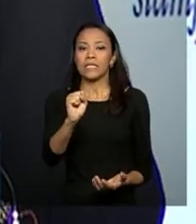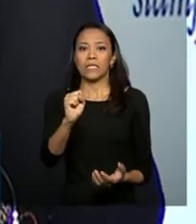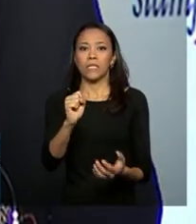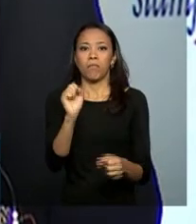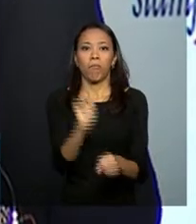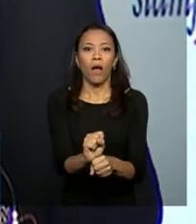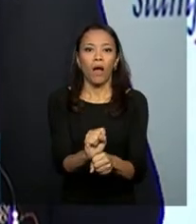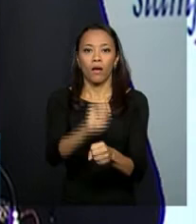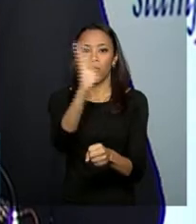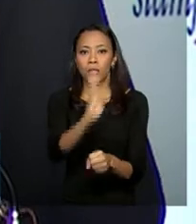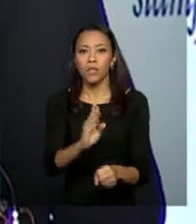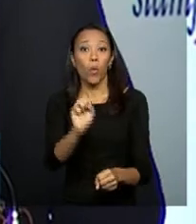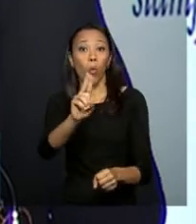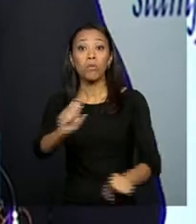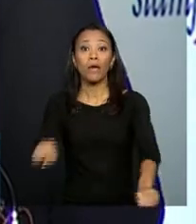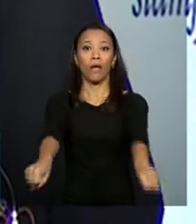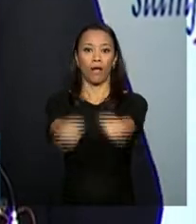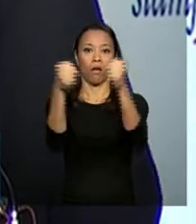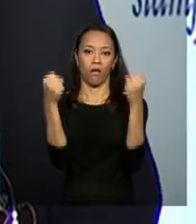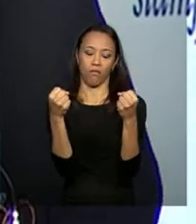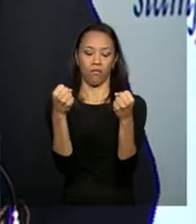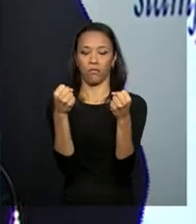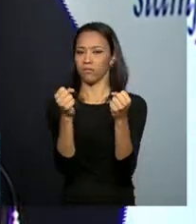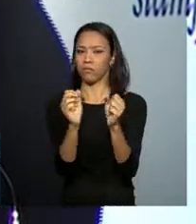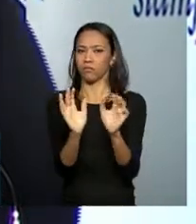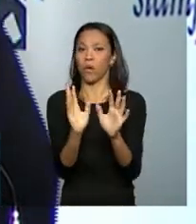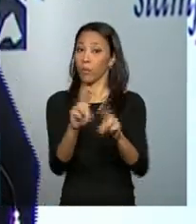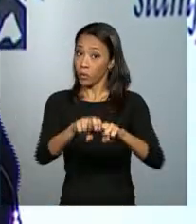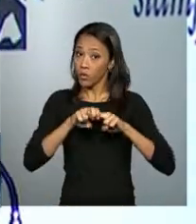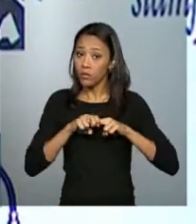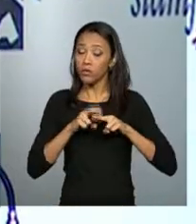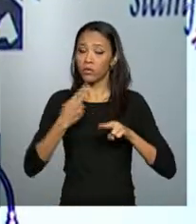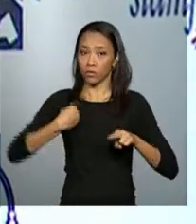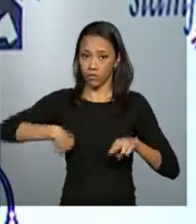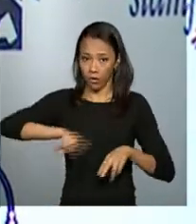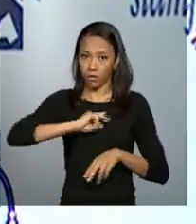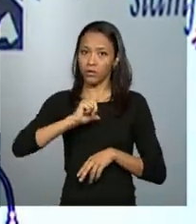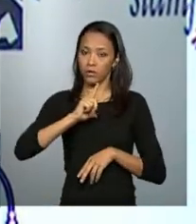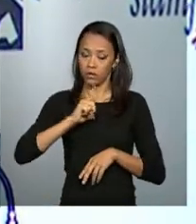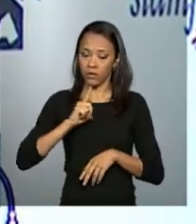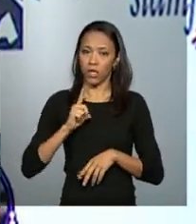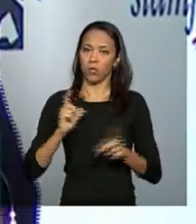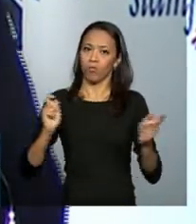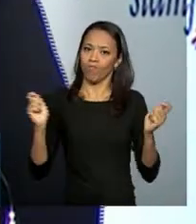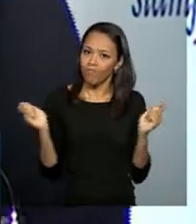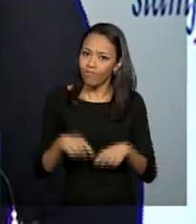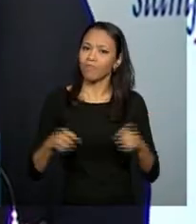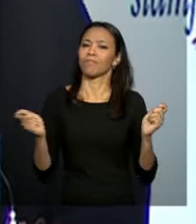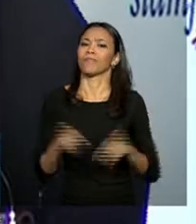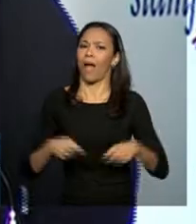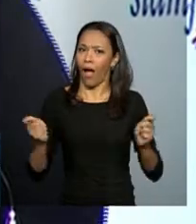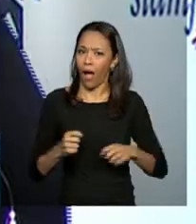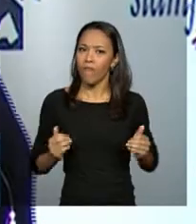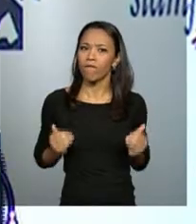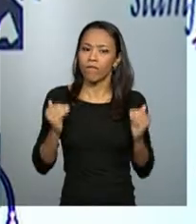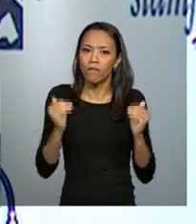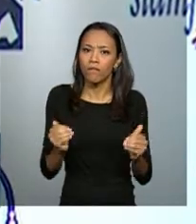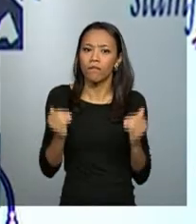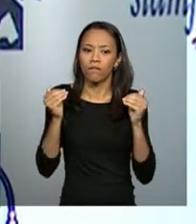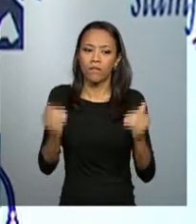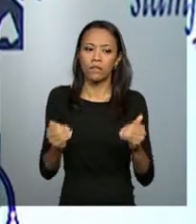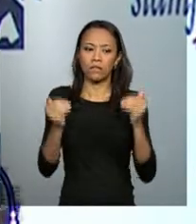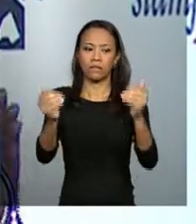país. Por isso, nós temos condições de daqui avançar para um novo